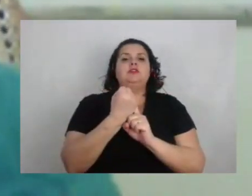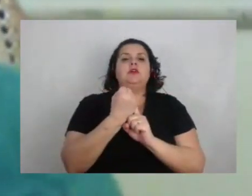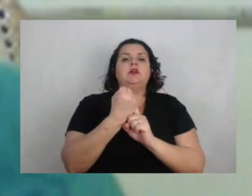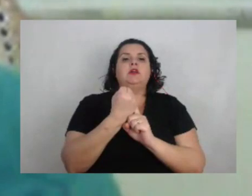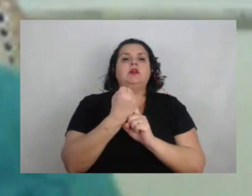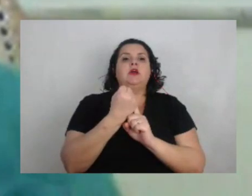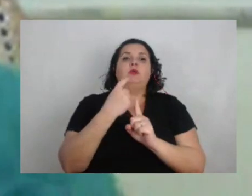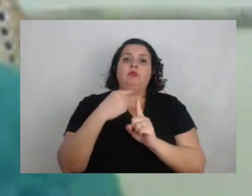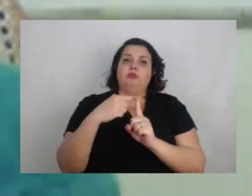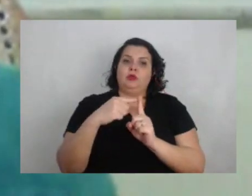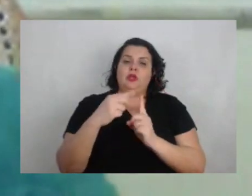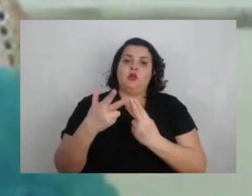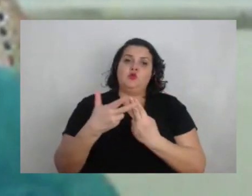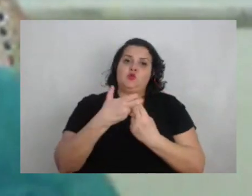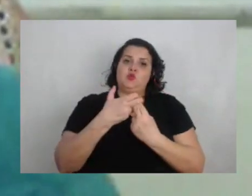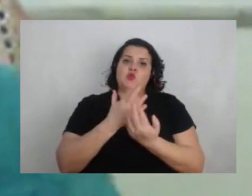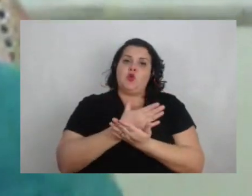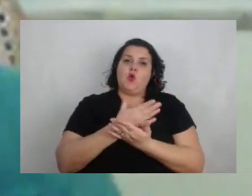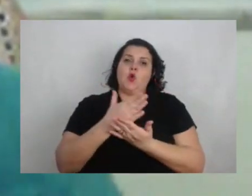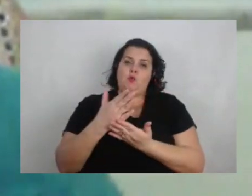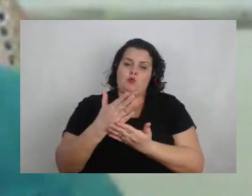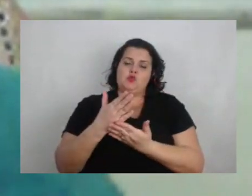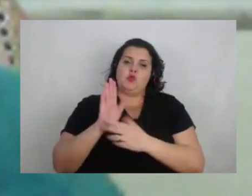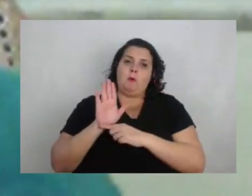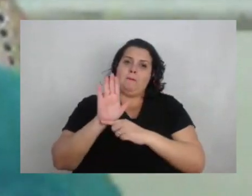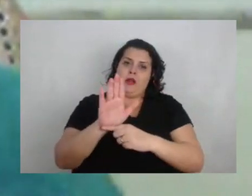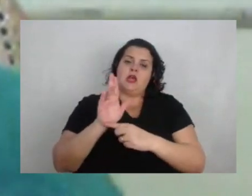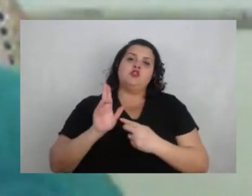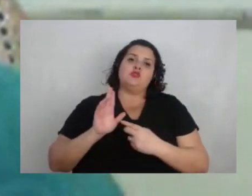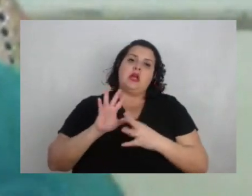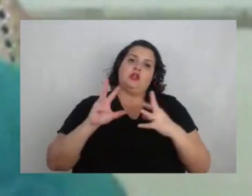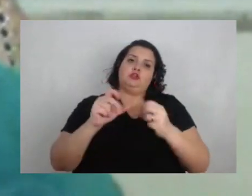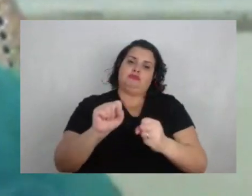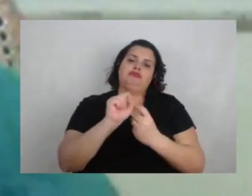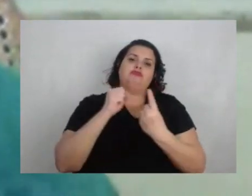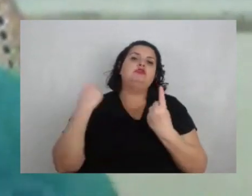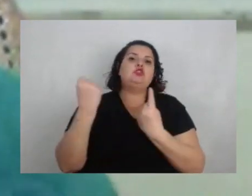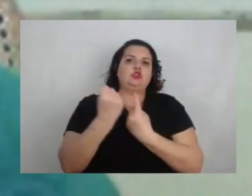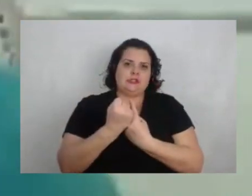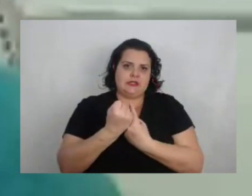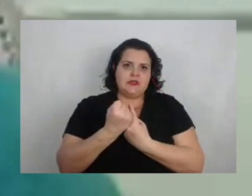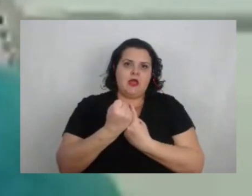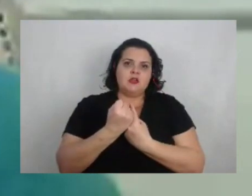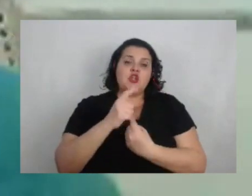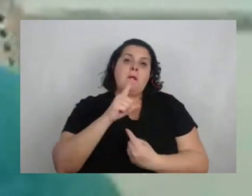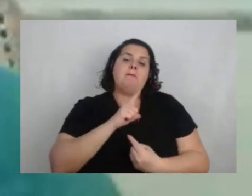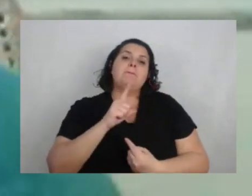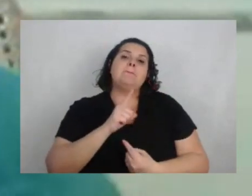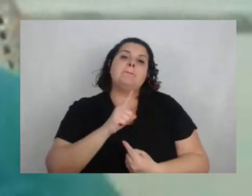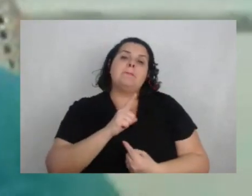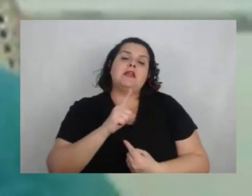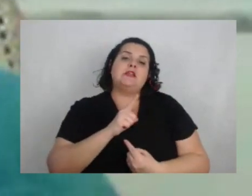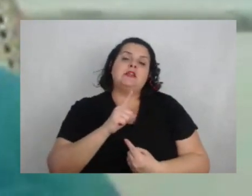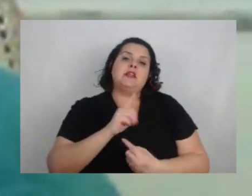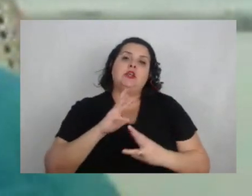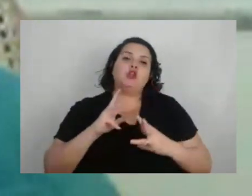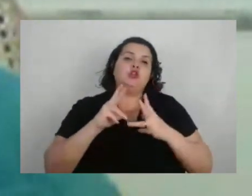a qual ele mais se articula e mais se mobiliza, as forças que necessita para que